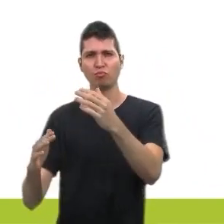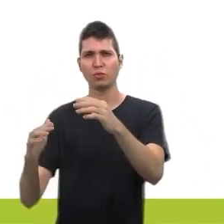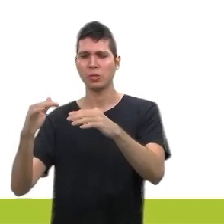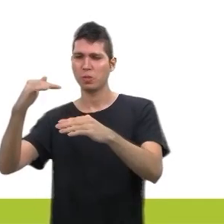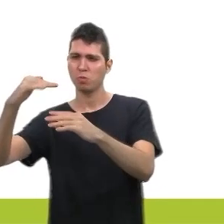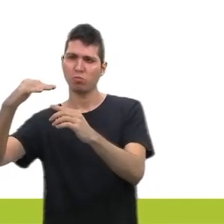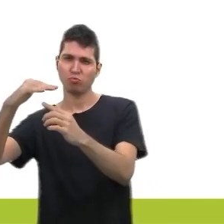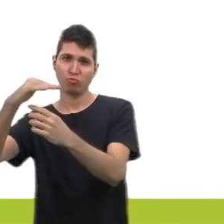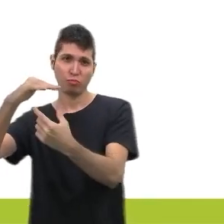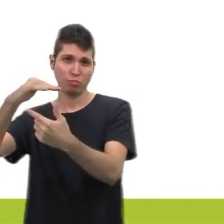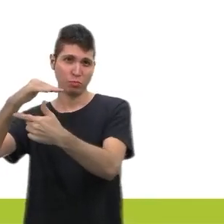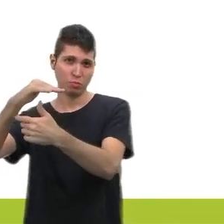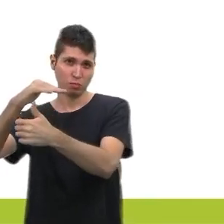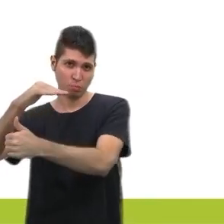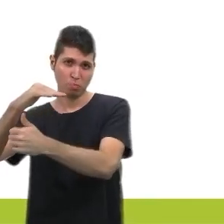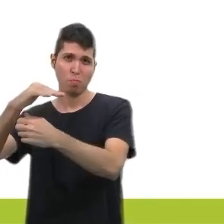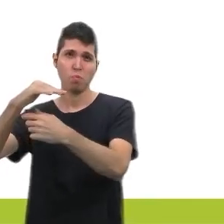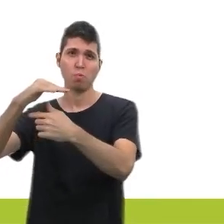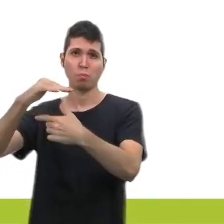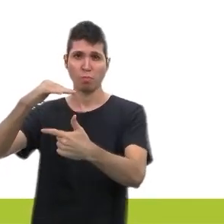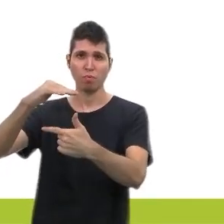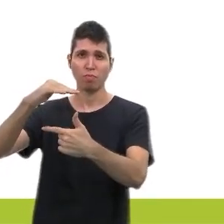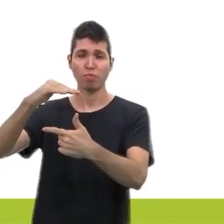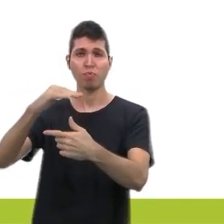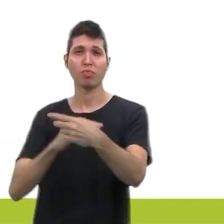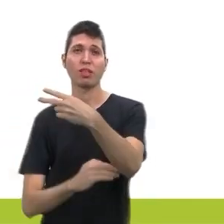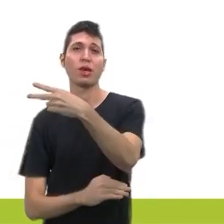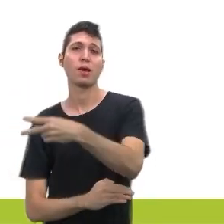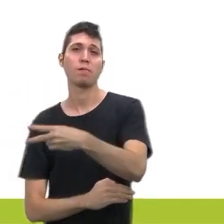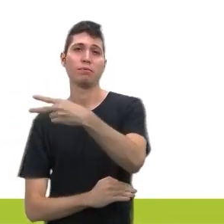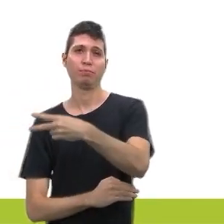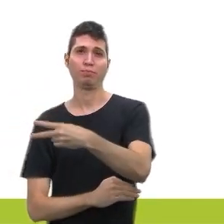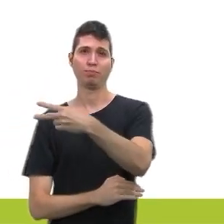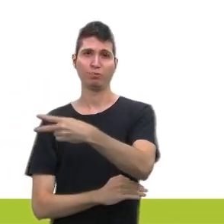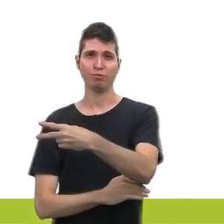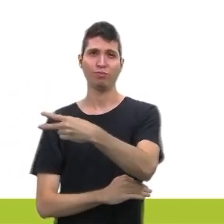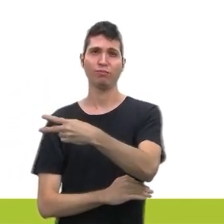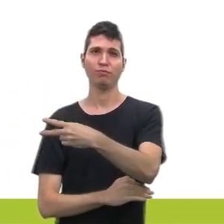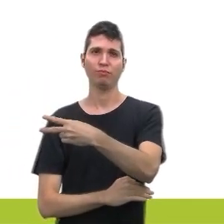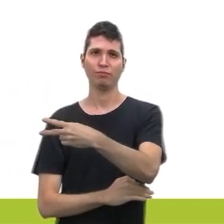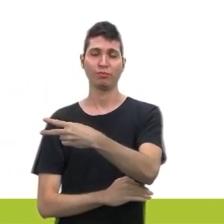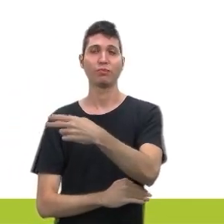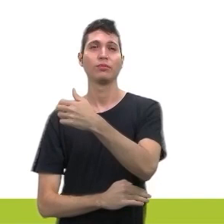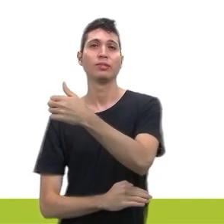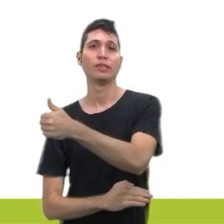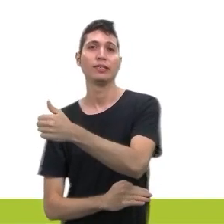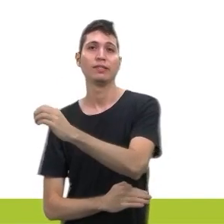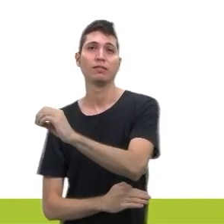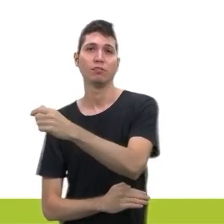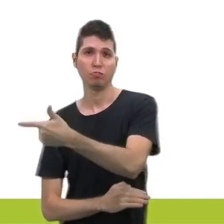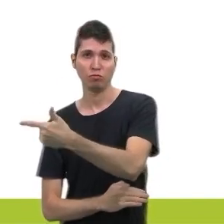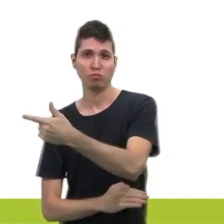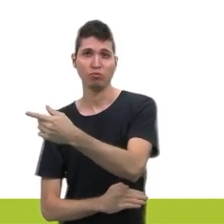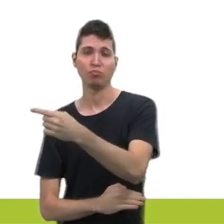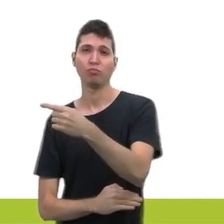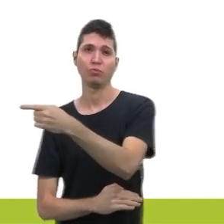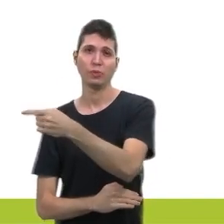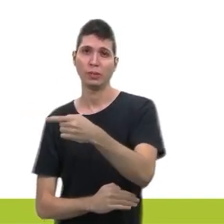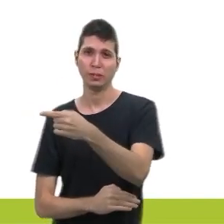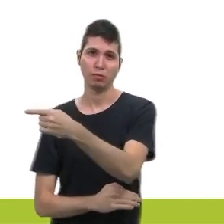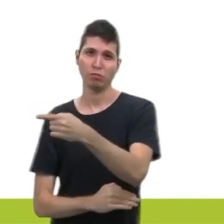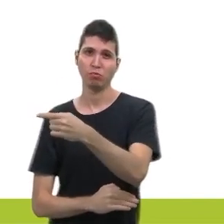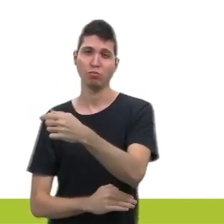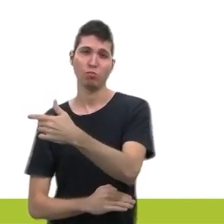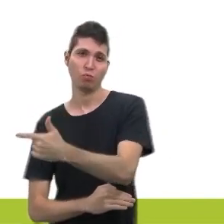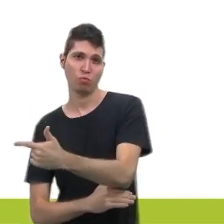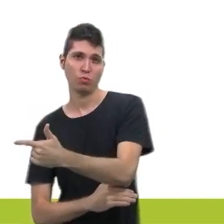por 12, porque é a quantidade de meses, né? E você vai obter o valor 102, dividido por 2, 8,5. Gente, na